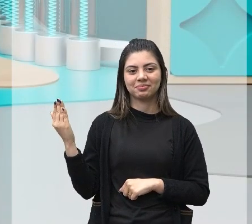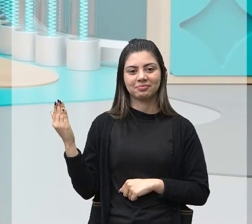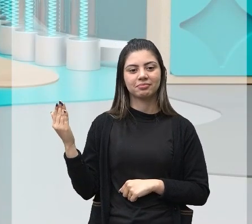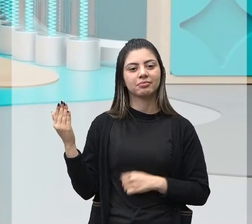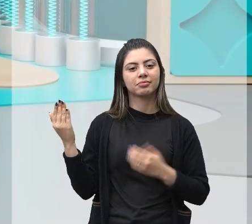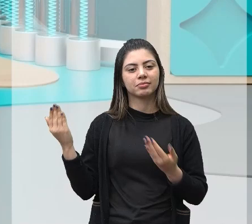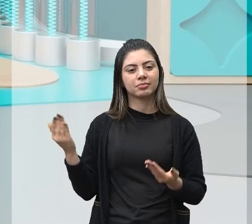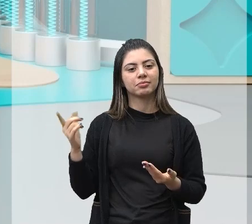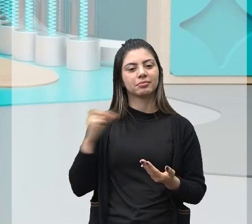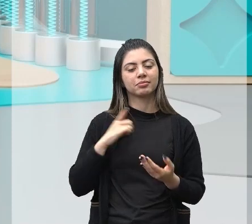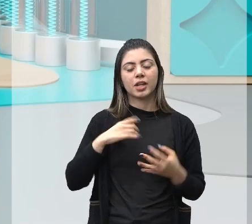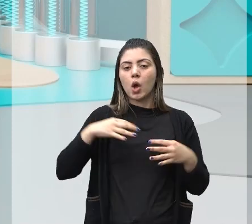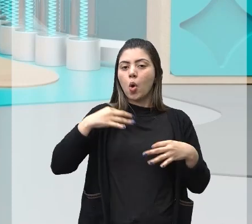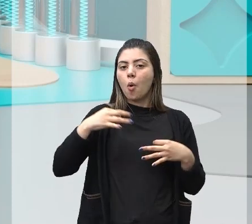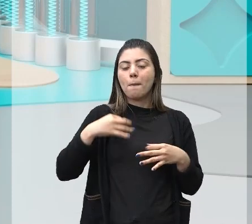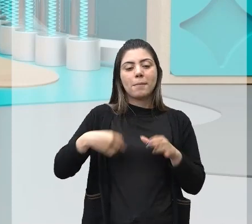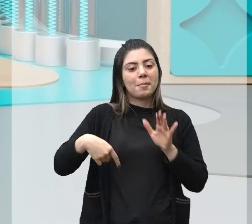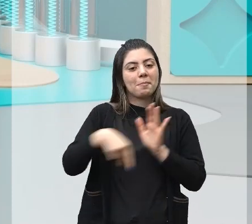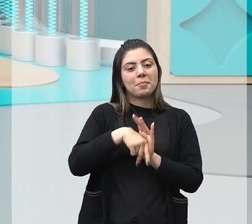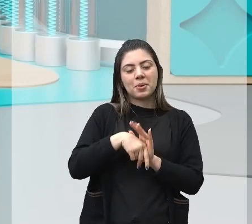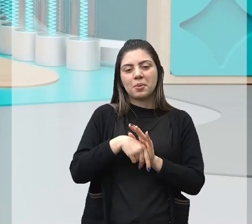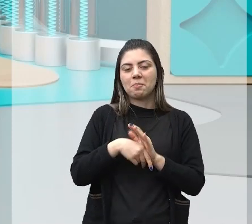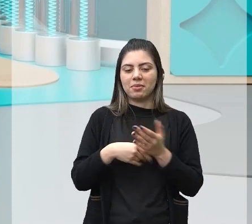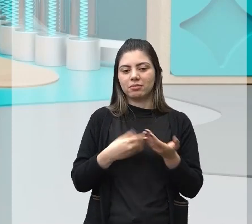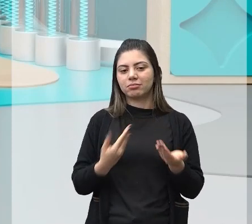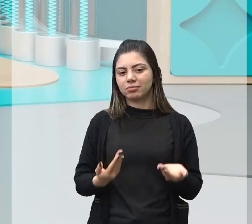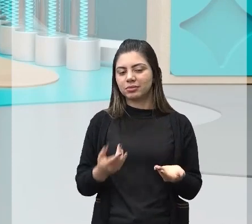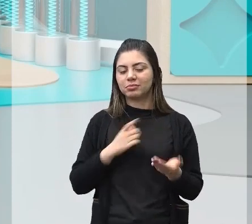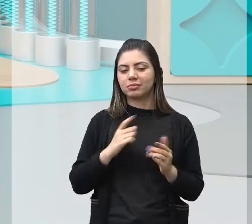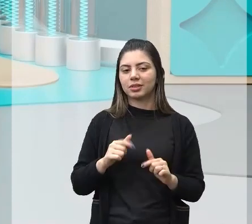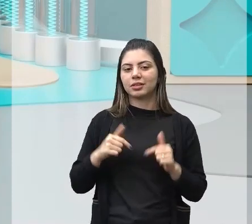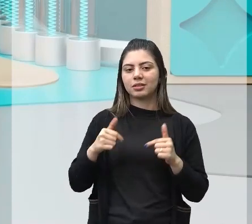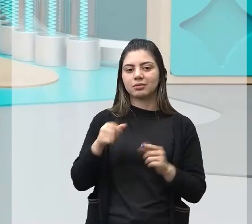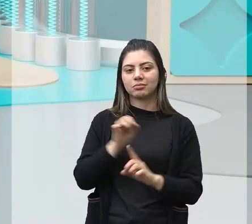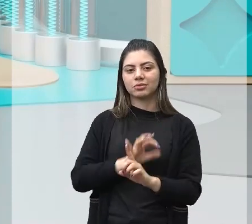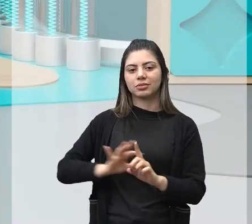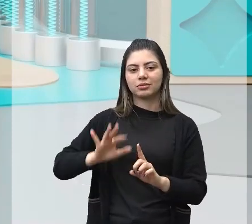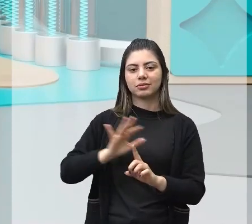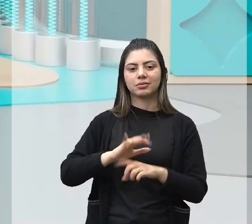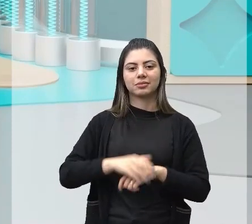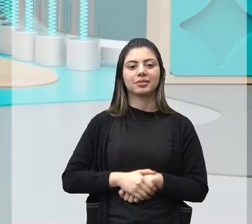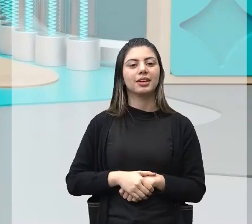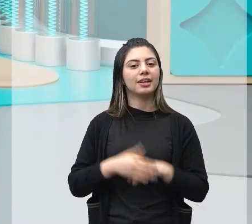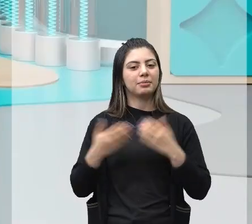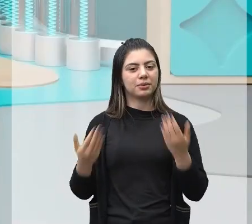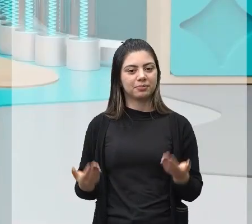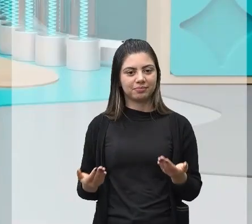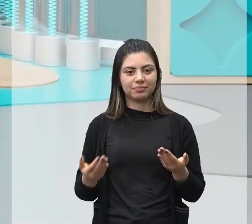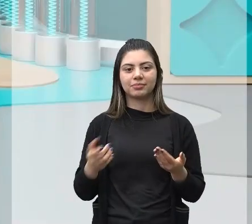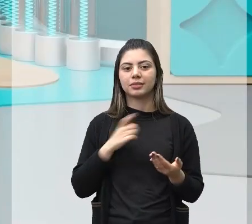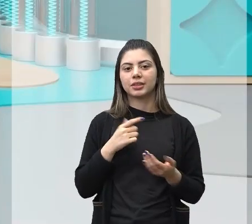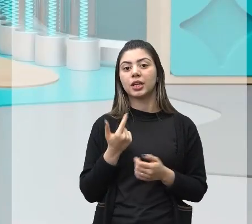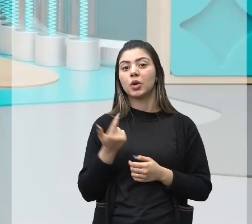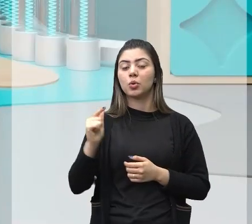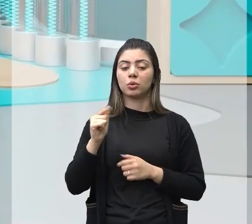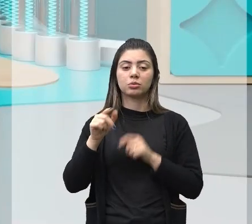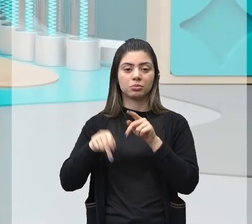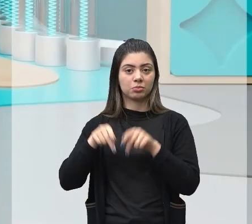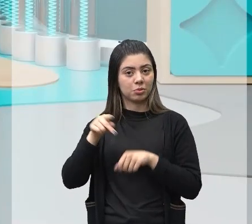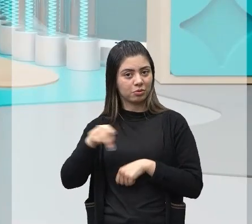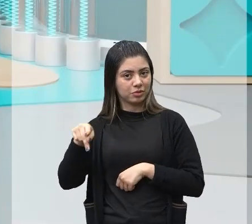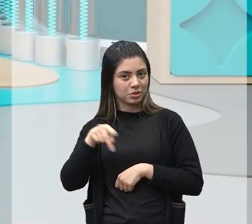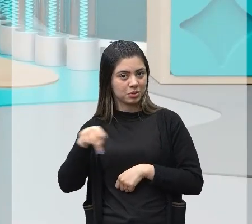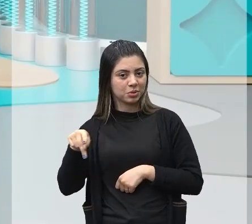está caracterizado para esta ação cênica. Aqui a gente já tem outros dois professores que